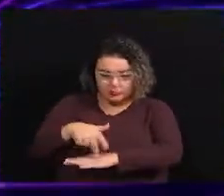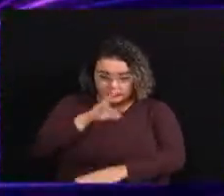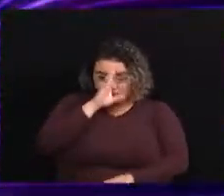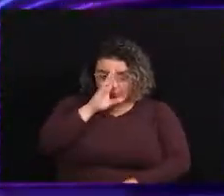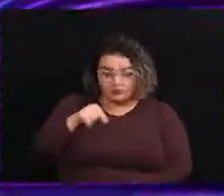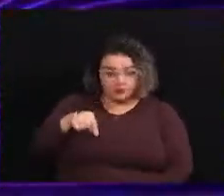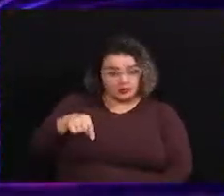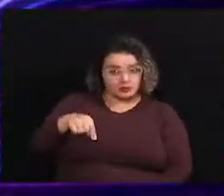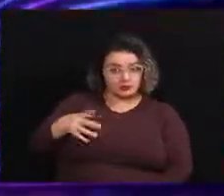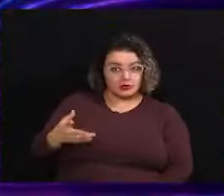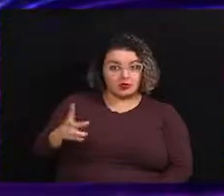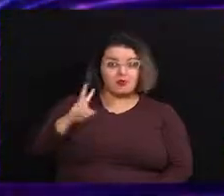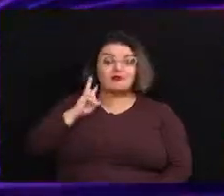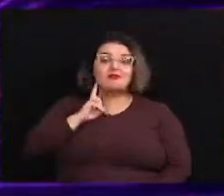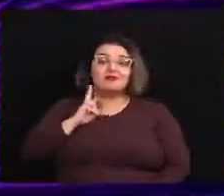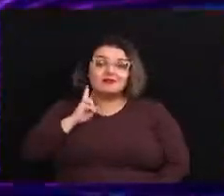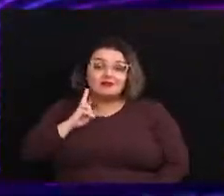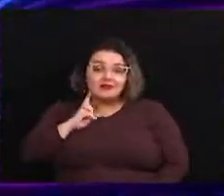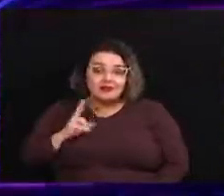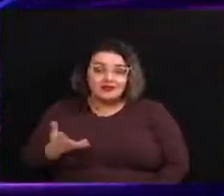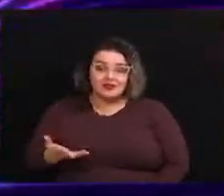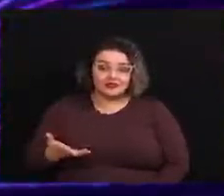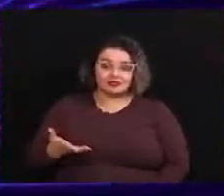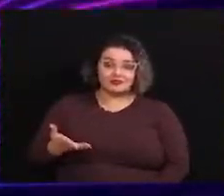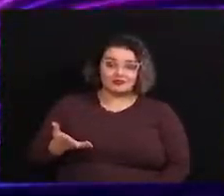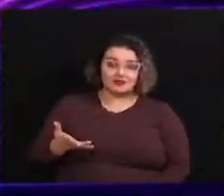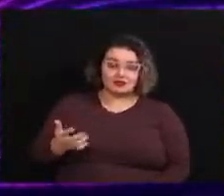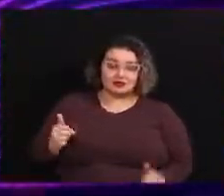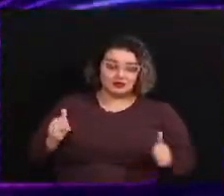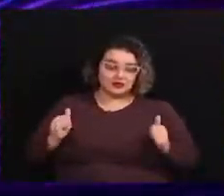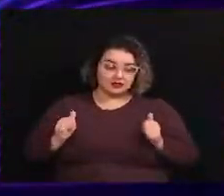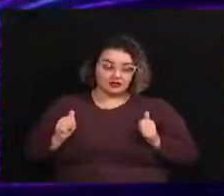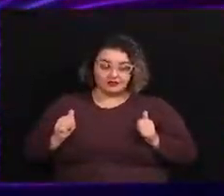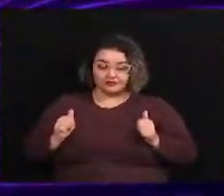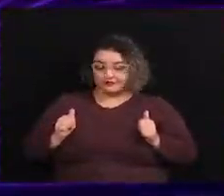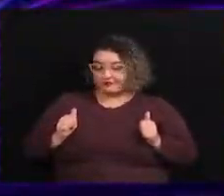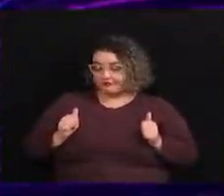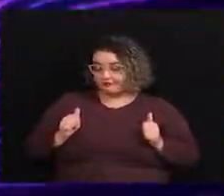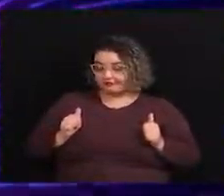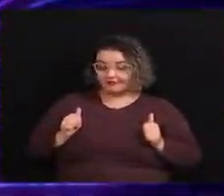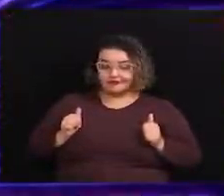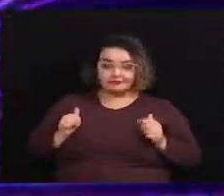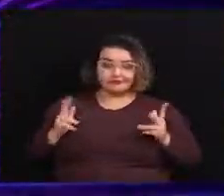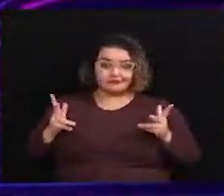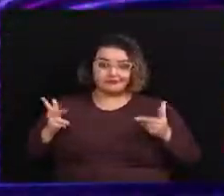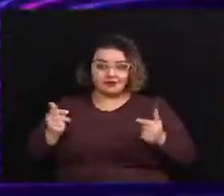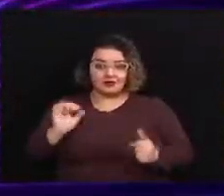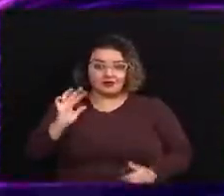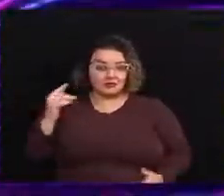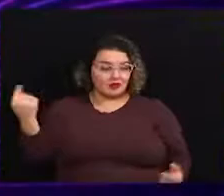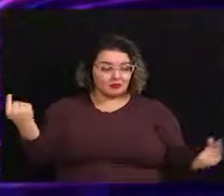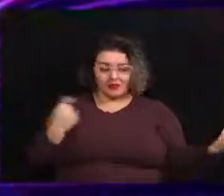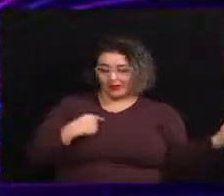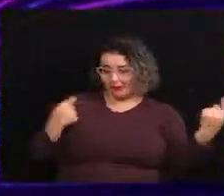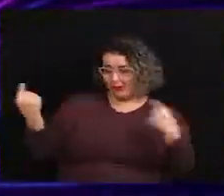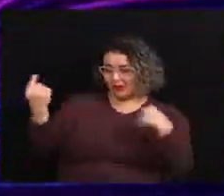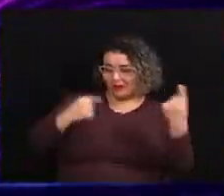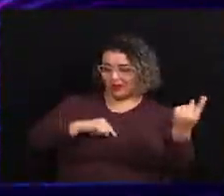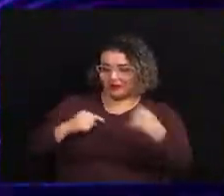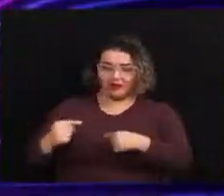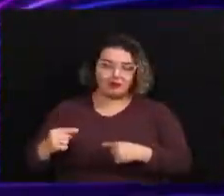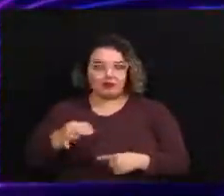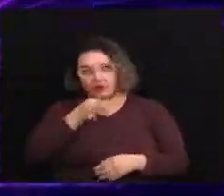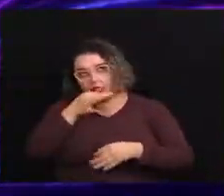ela é uma vítima e ela está totalmente passiva diante dessas circunstâncias que acontecem na vida